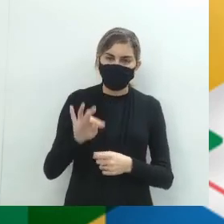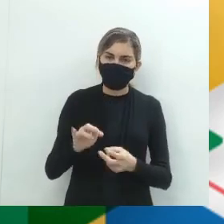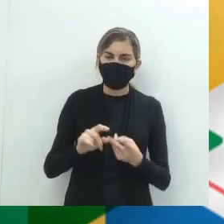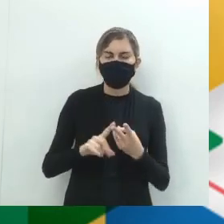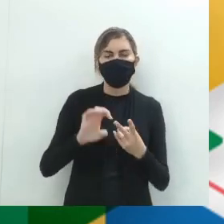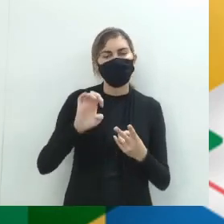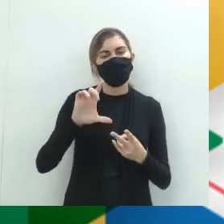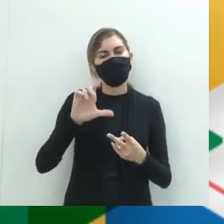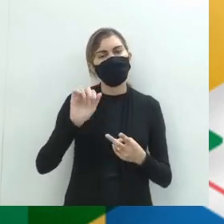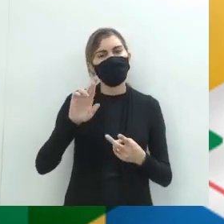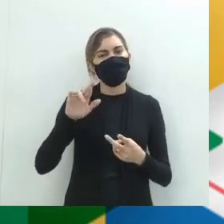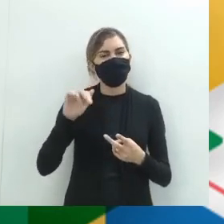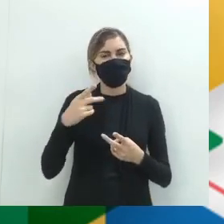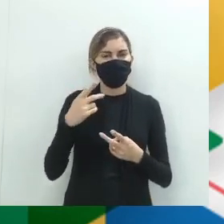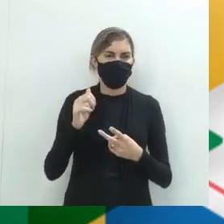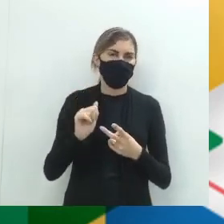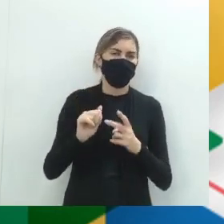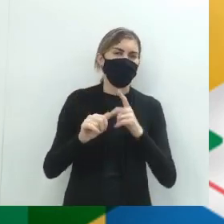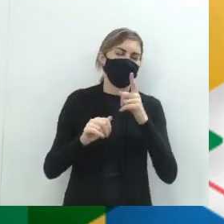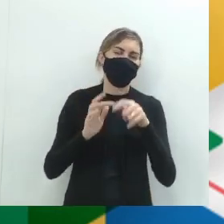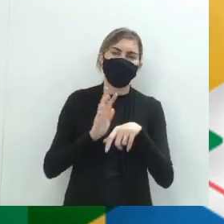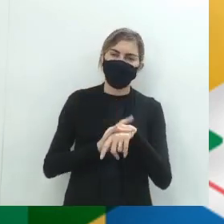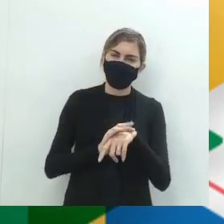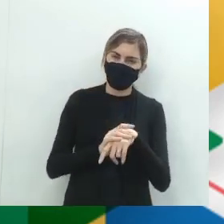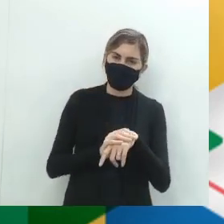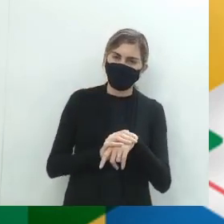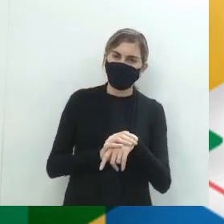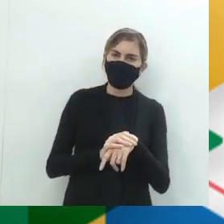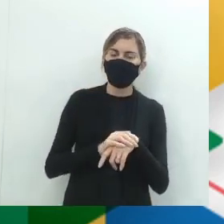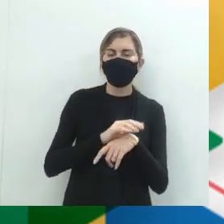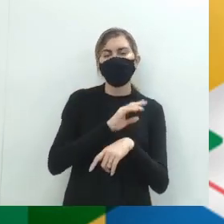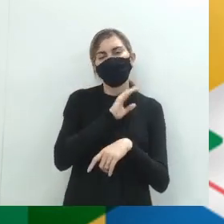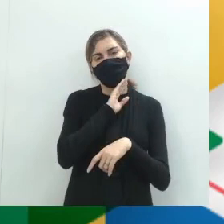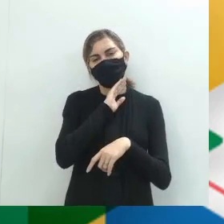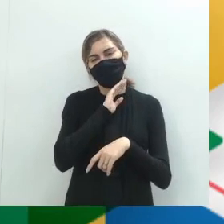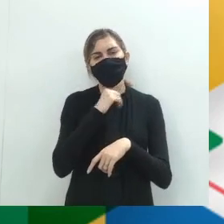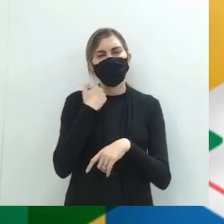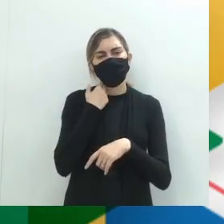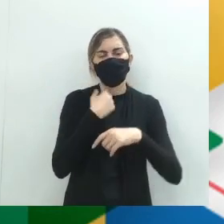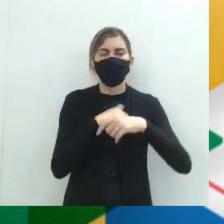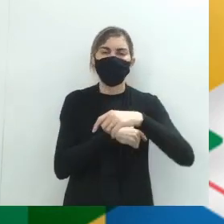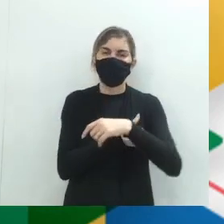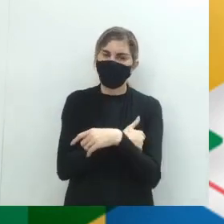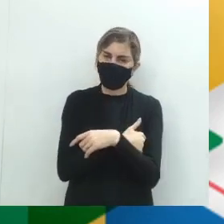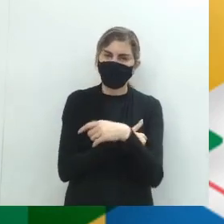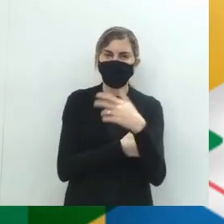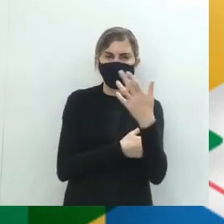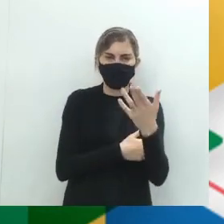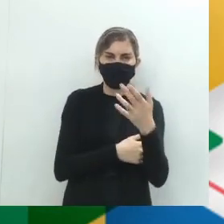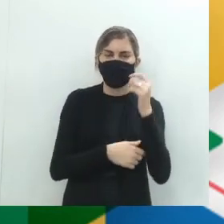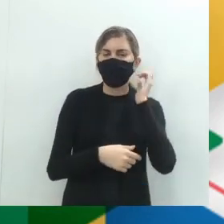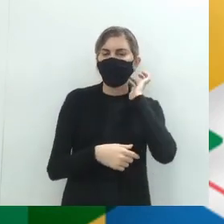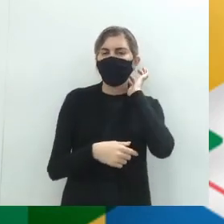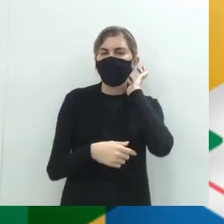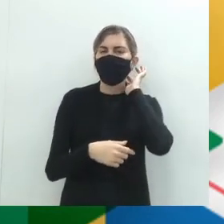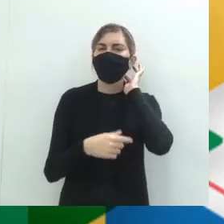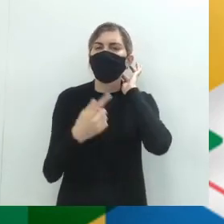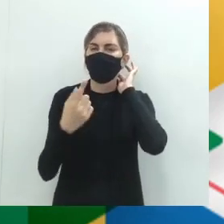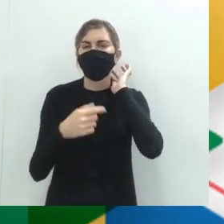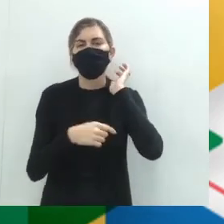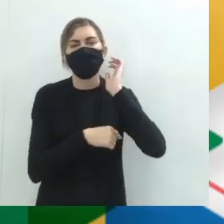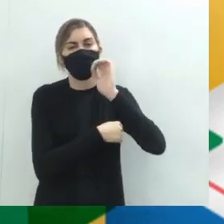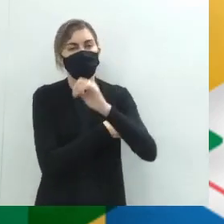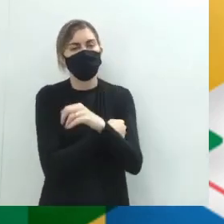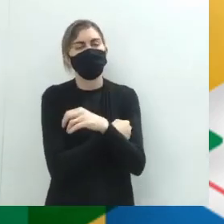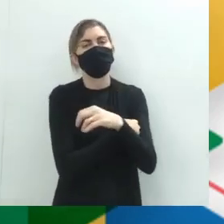Clarinha. Olha, está meio adoentada. Aí Jaidete foi medir a temperatura da filha dela. Pegou um termômetro,